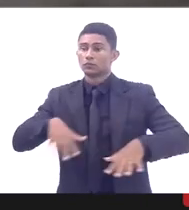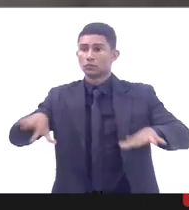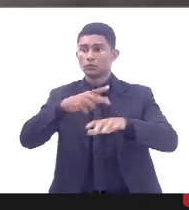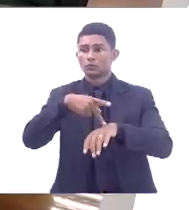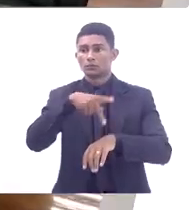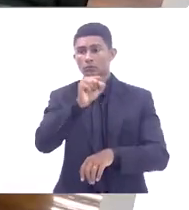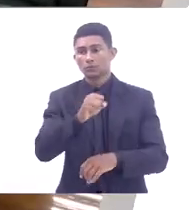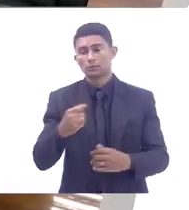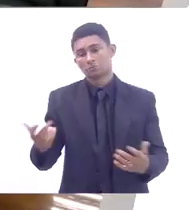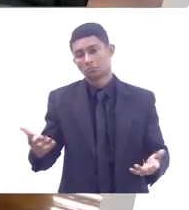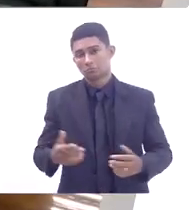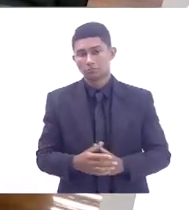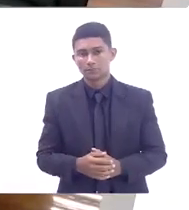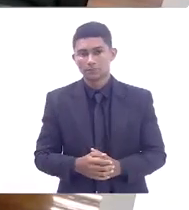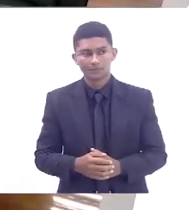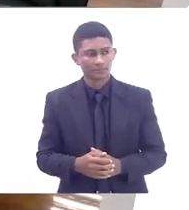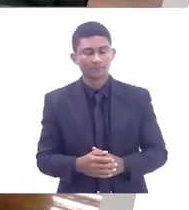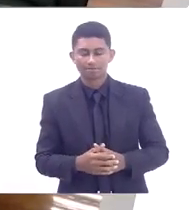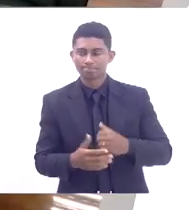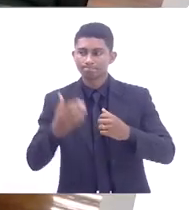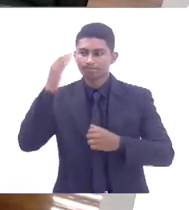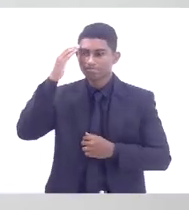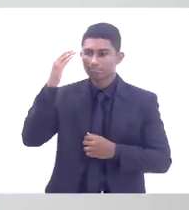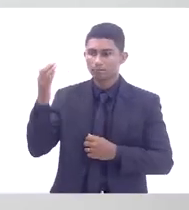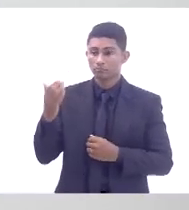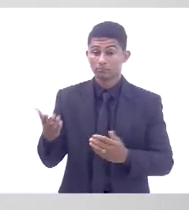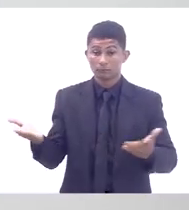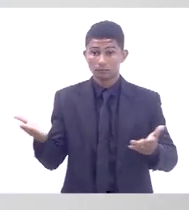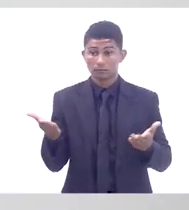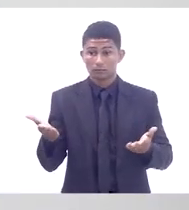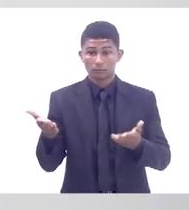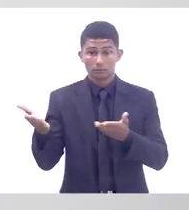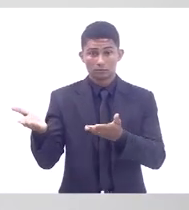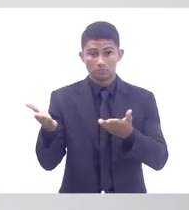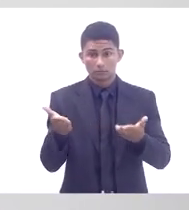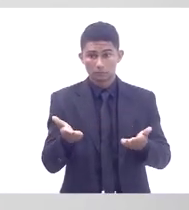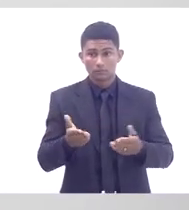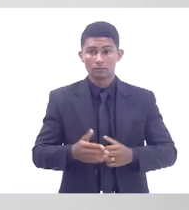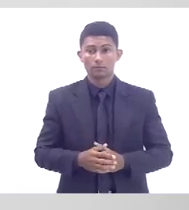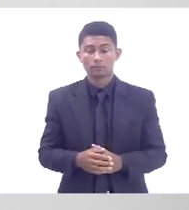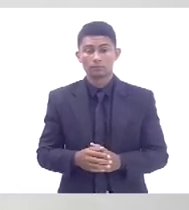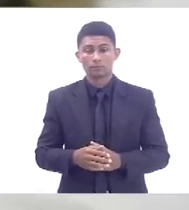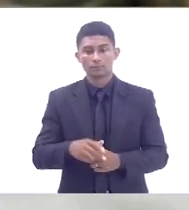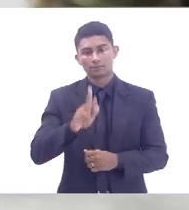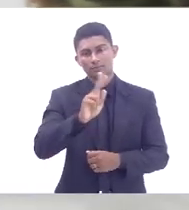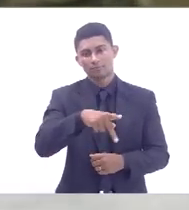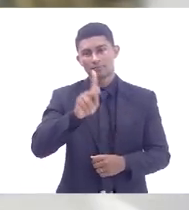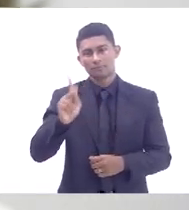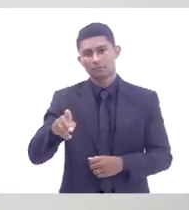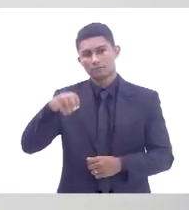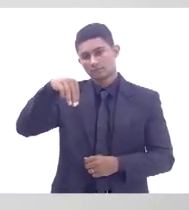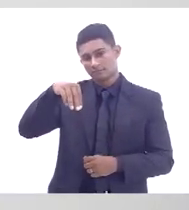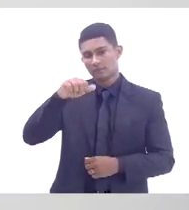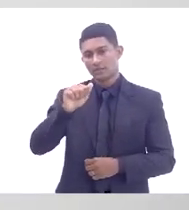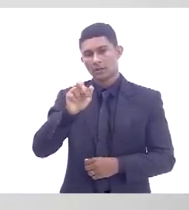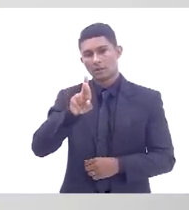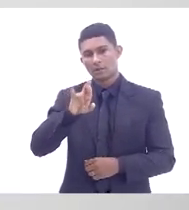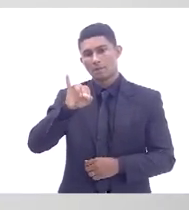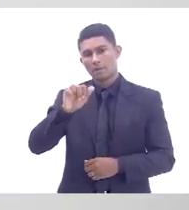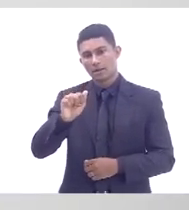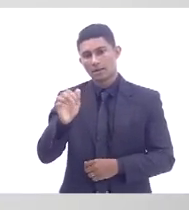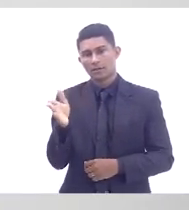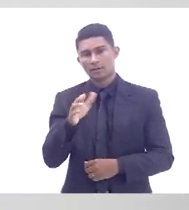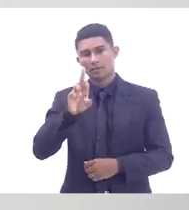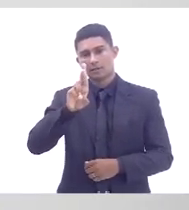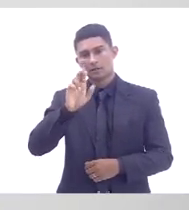pós-graduação e obrigado passa a palavra agora para a professora Maria Raquel Garcia